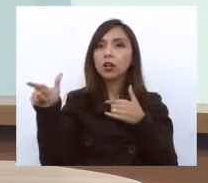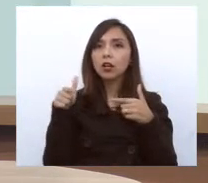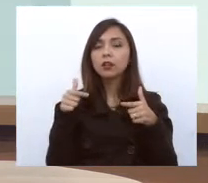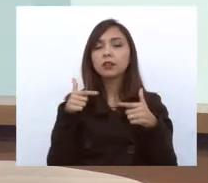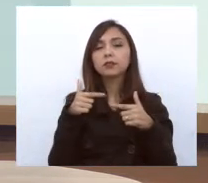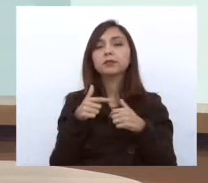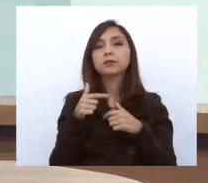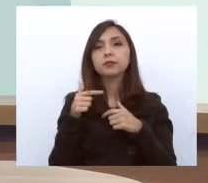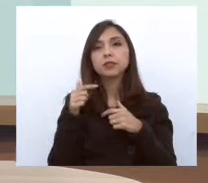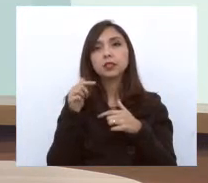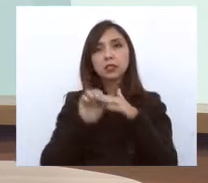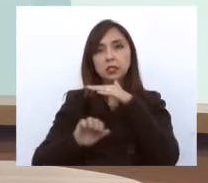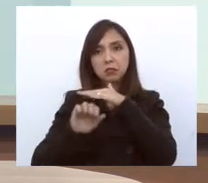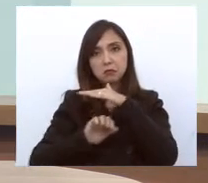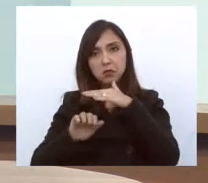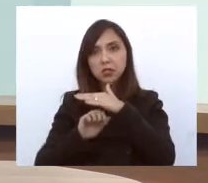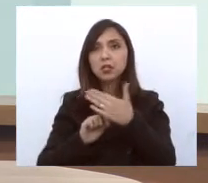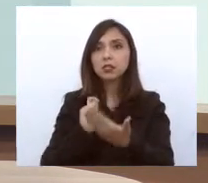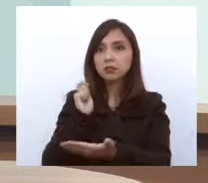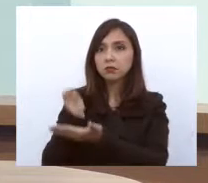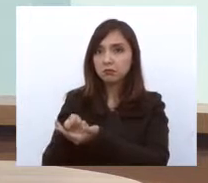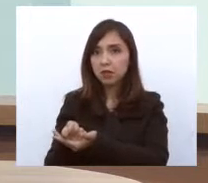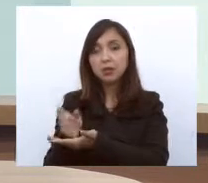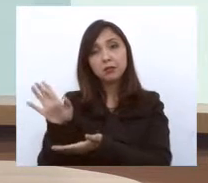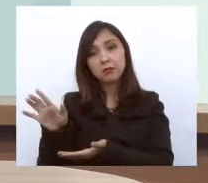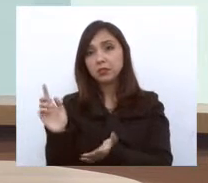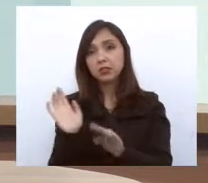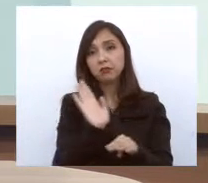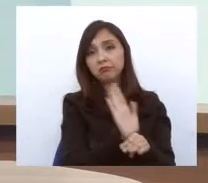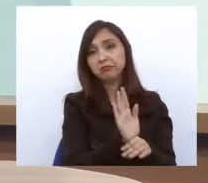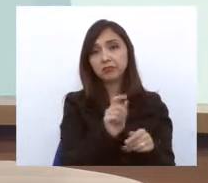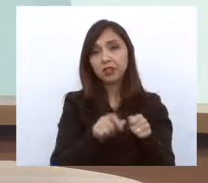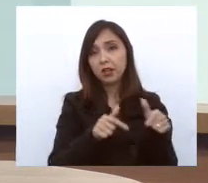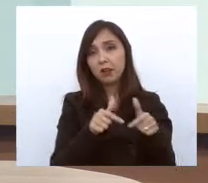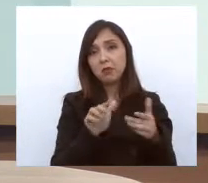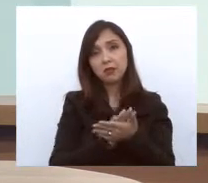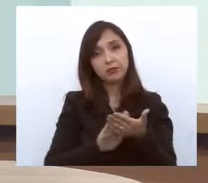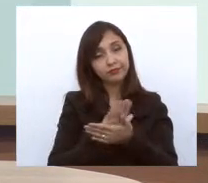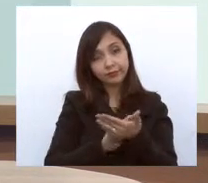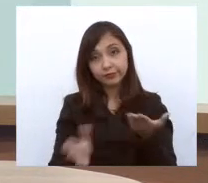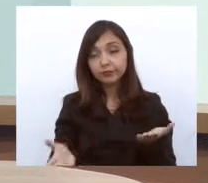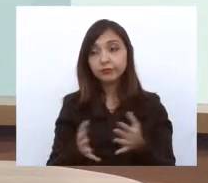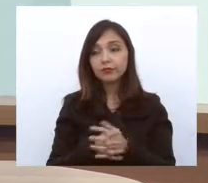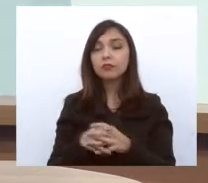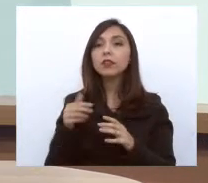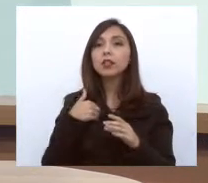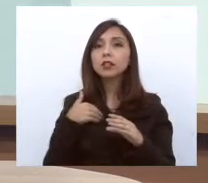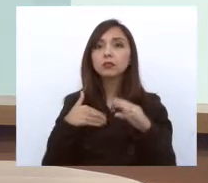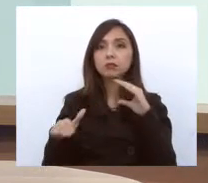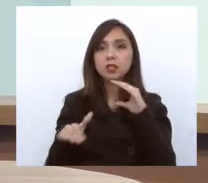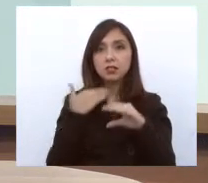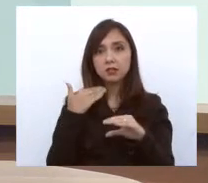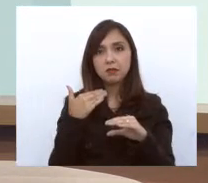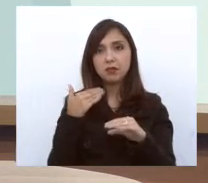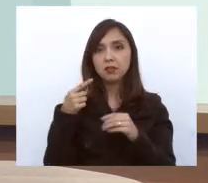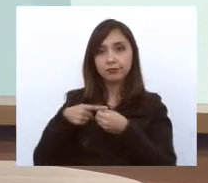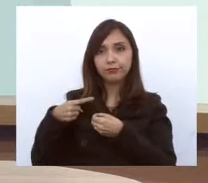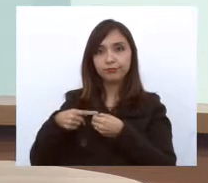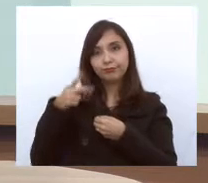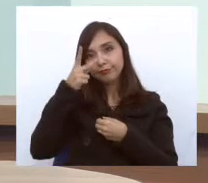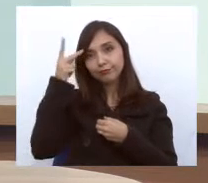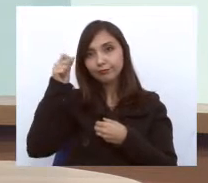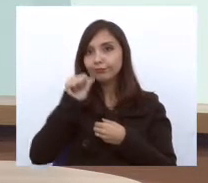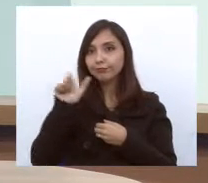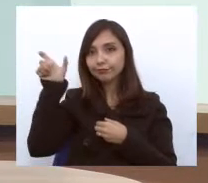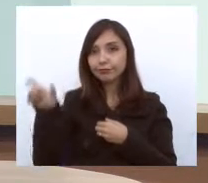que ela recebe pelo trabalho e muitas vezes ela não presta. Então, eu recebi um e-mail de uma munícipe, e